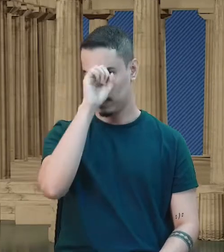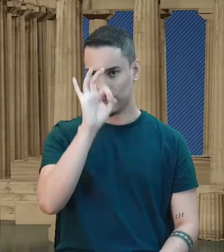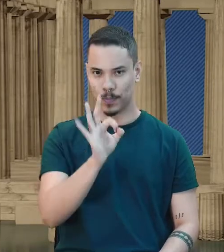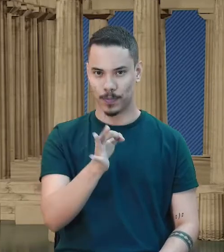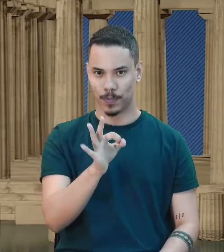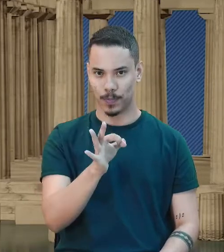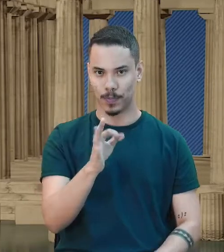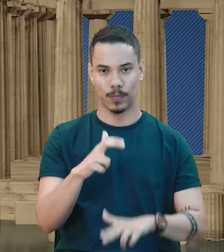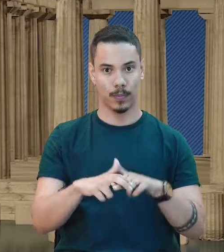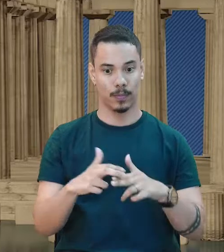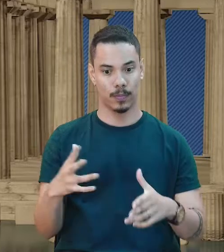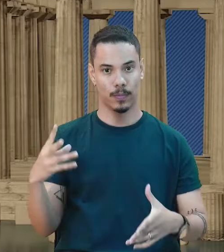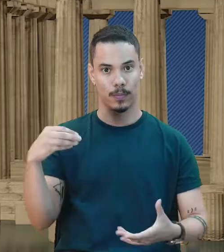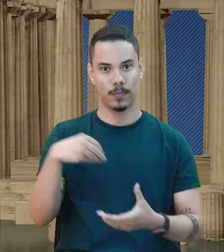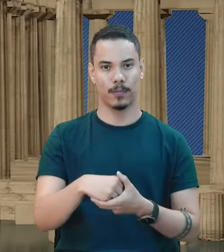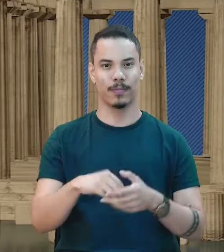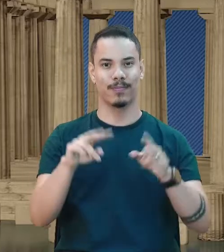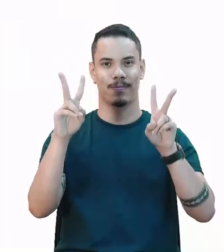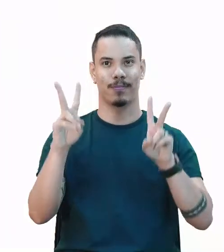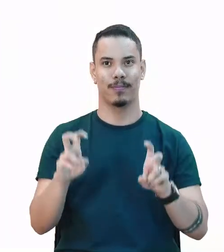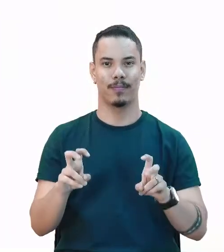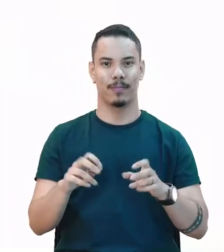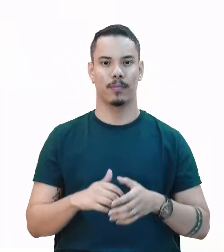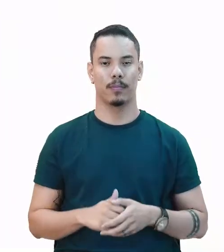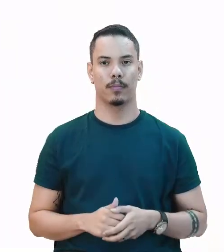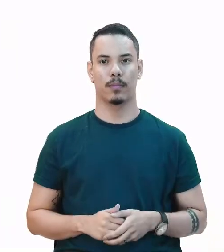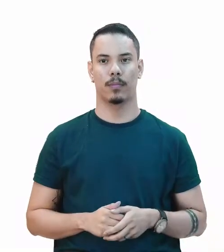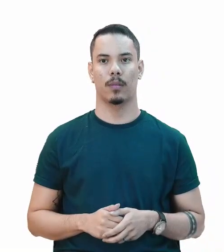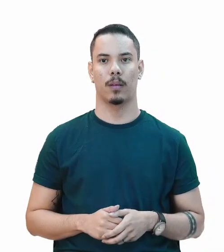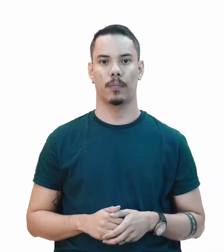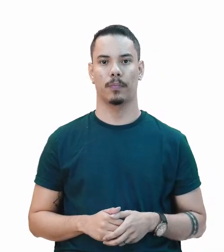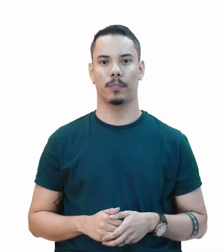Então, vamos adentrar na temática ainda, vamos lá?